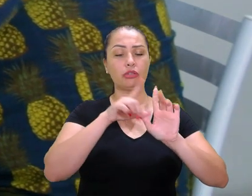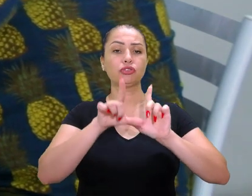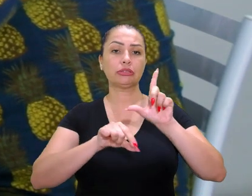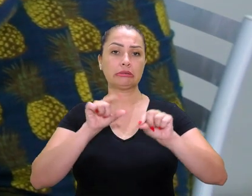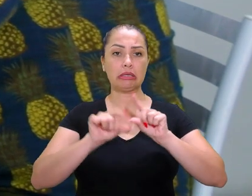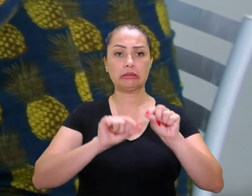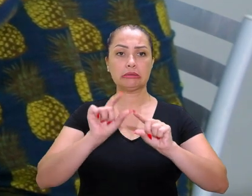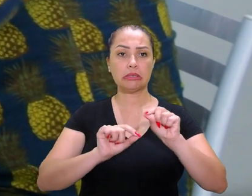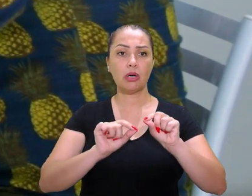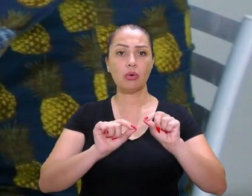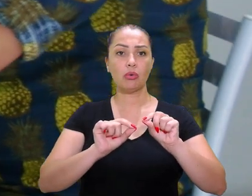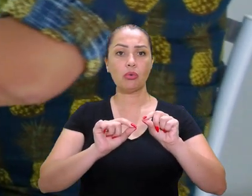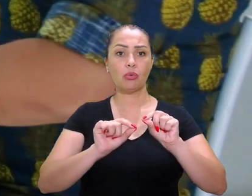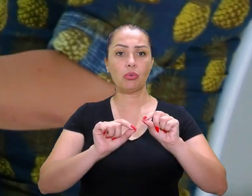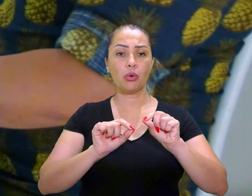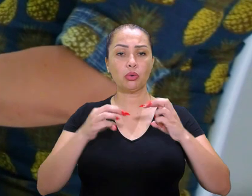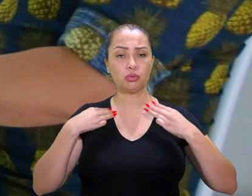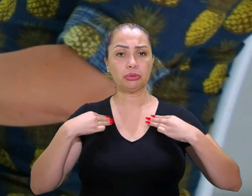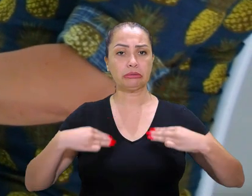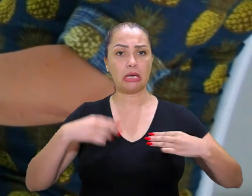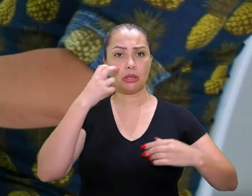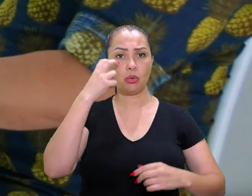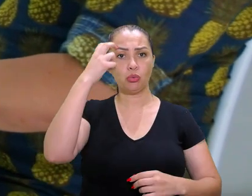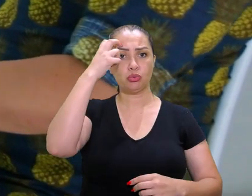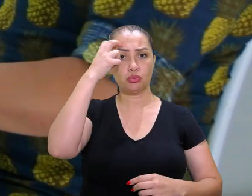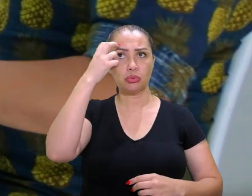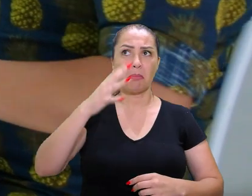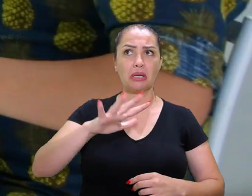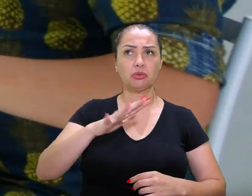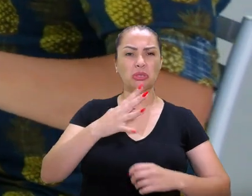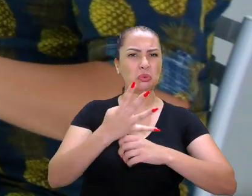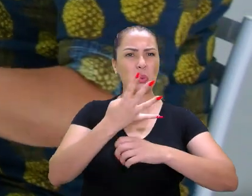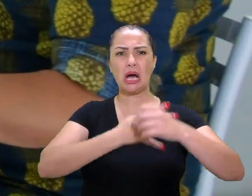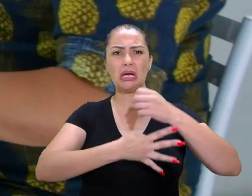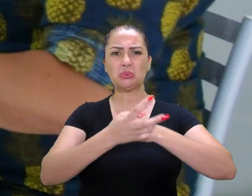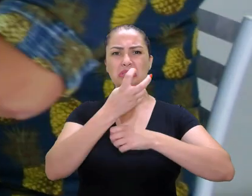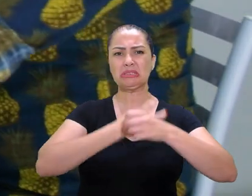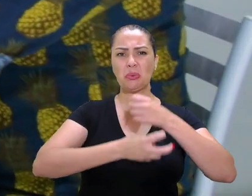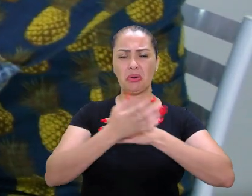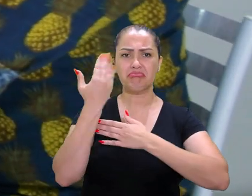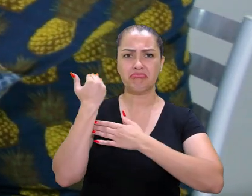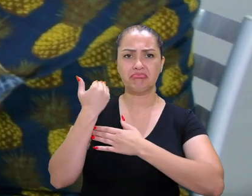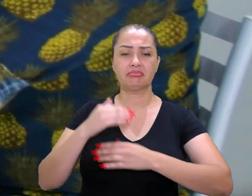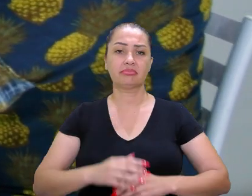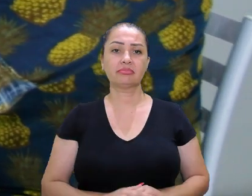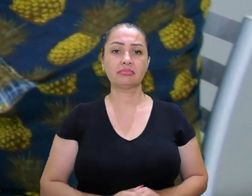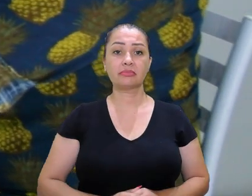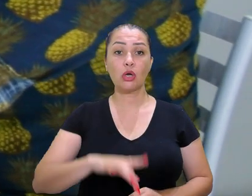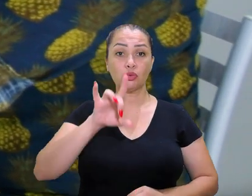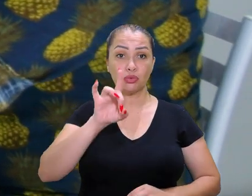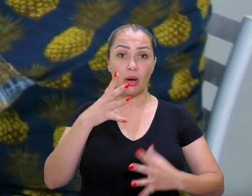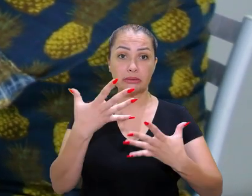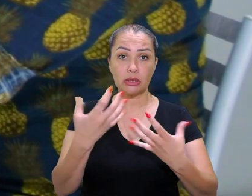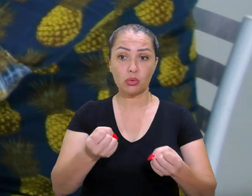de cultura do Ministério da Cultura, né, que saiu aí, acho que uns 5 anos atrás, ele só permitiu com que esse